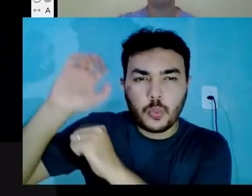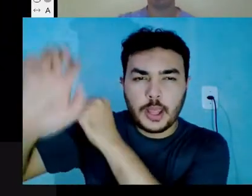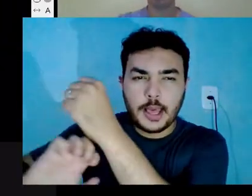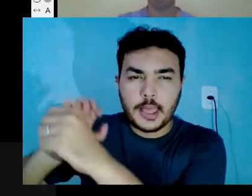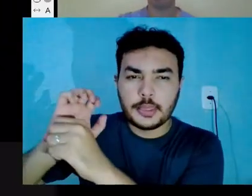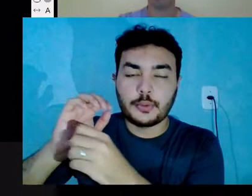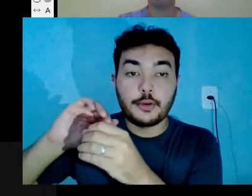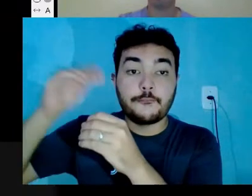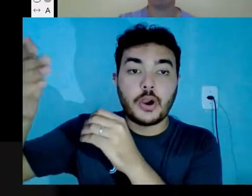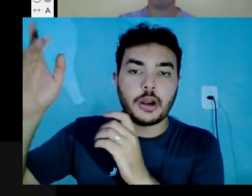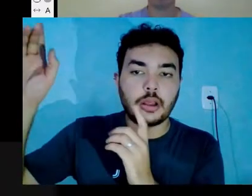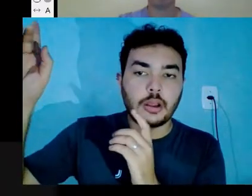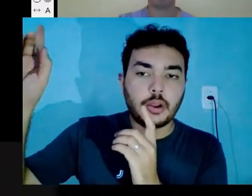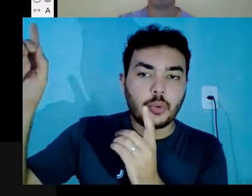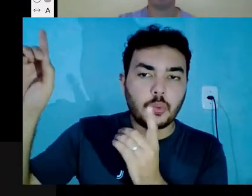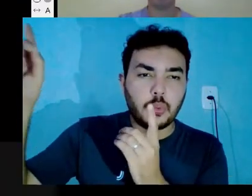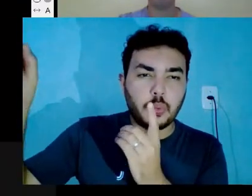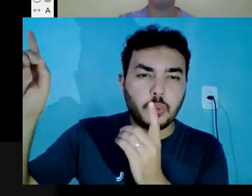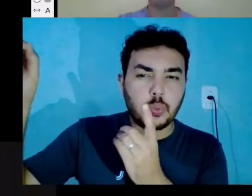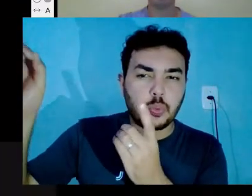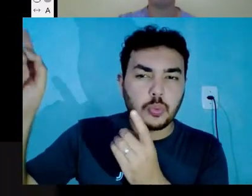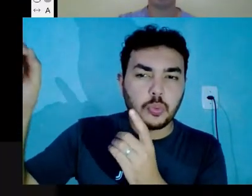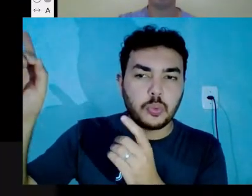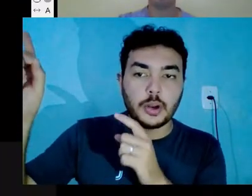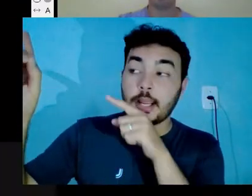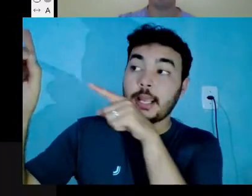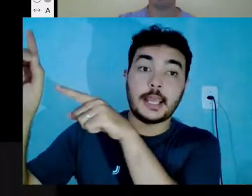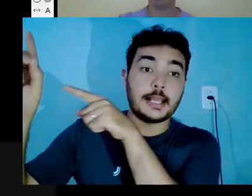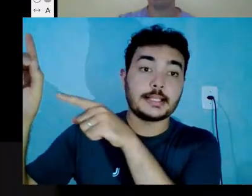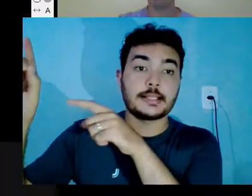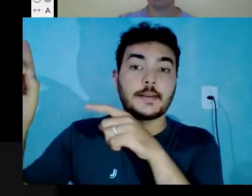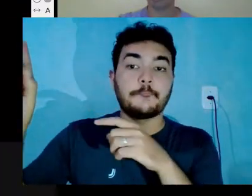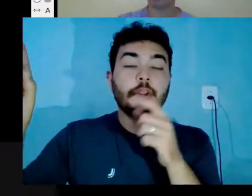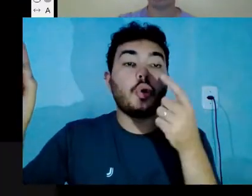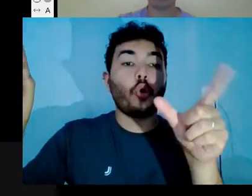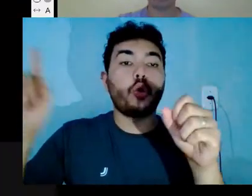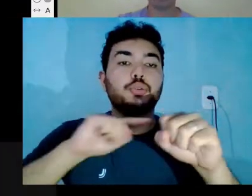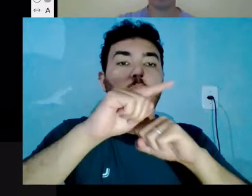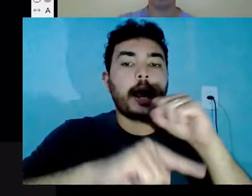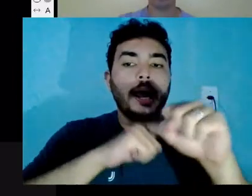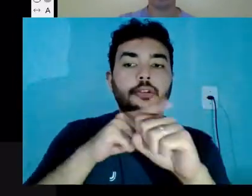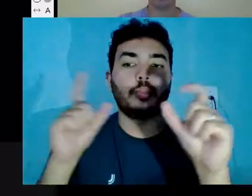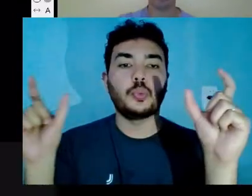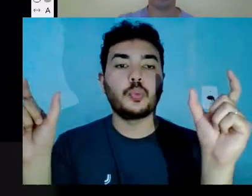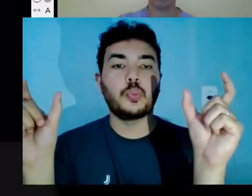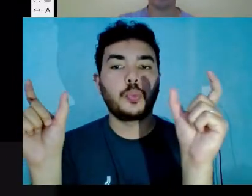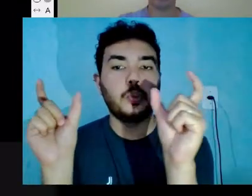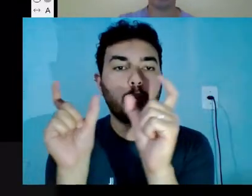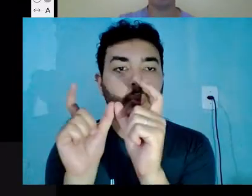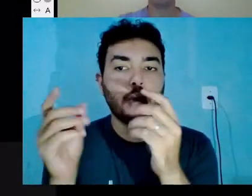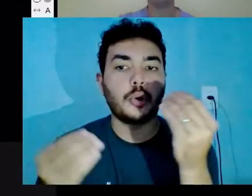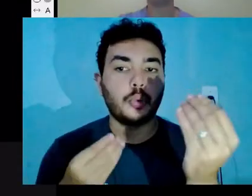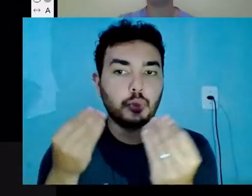vai influenciar quando ele for fazer uma ligação química e ser atraído pelo núcleo de outro átomo, tá bom? Então, tem um núcleo de outro átomo que ele